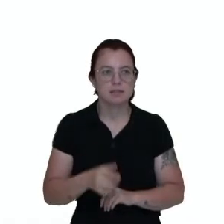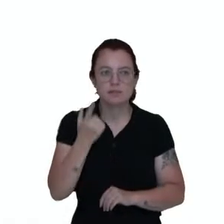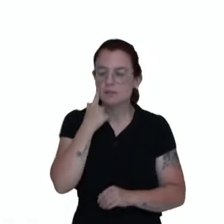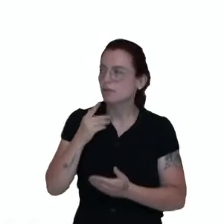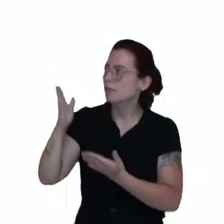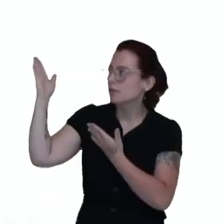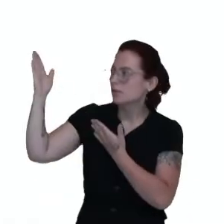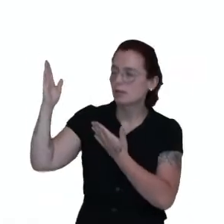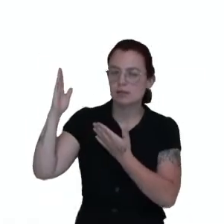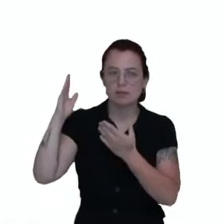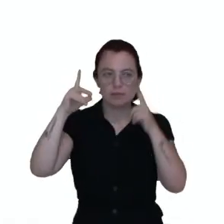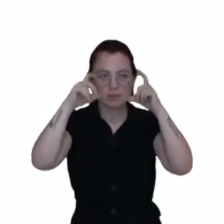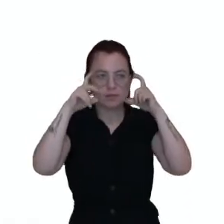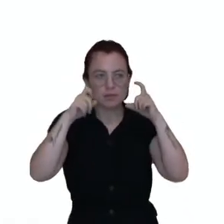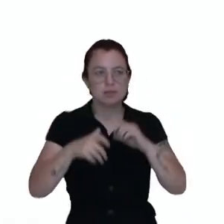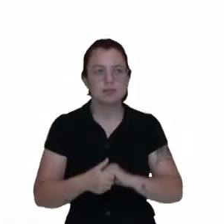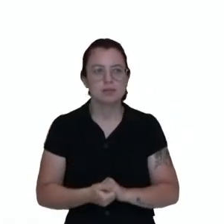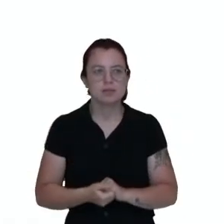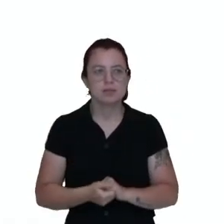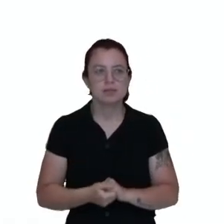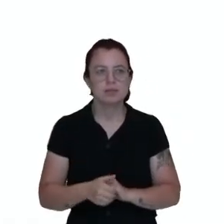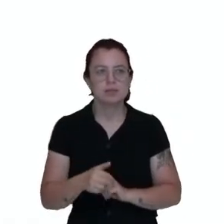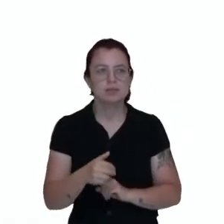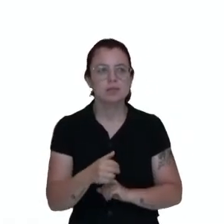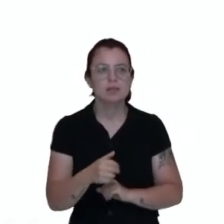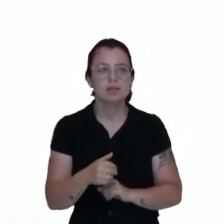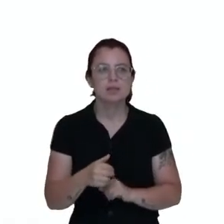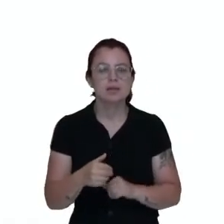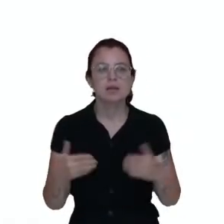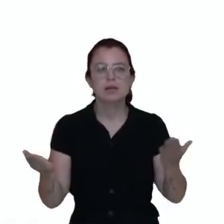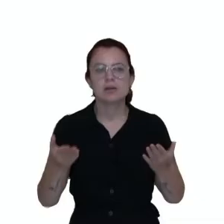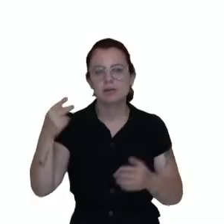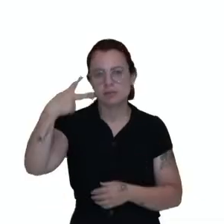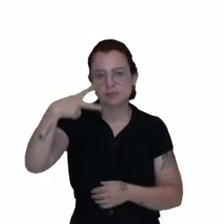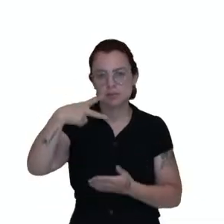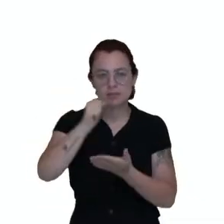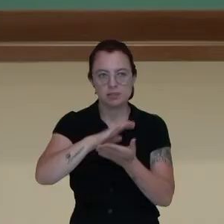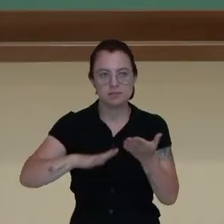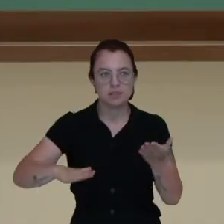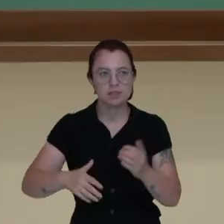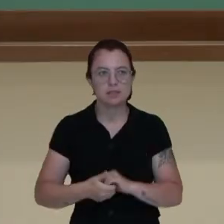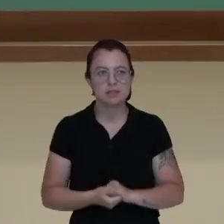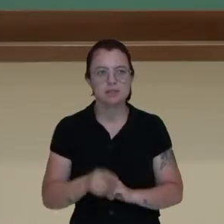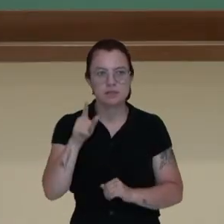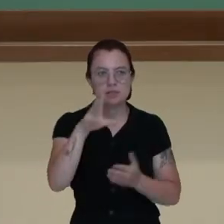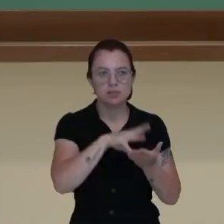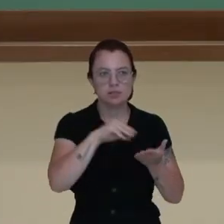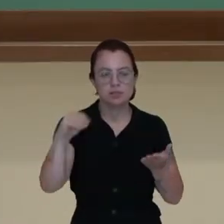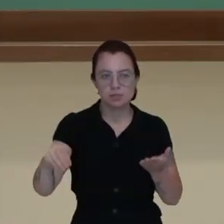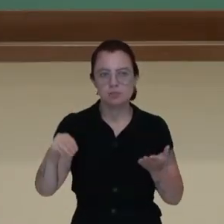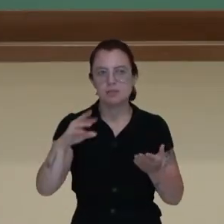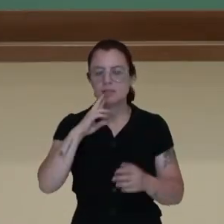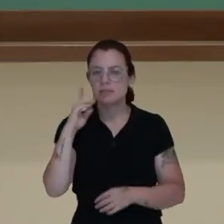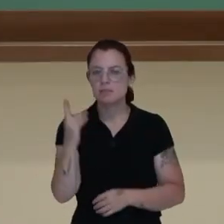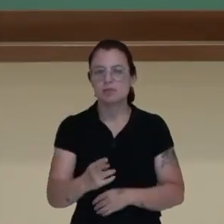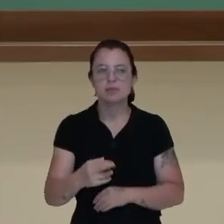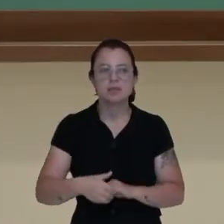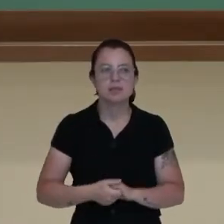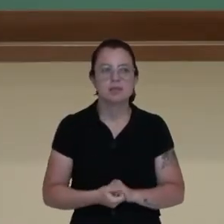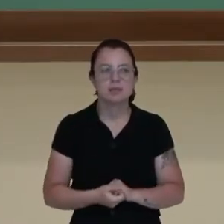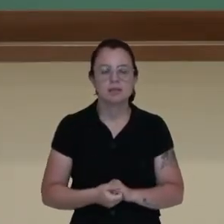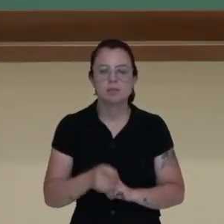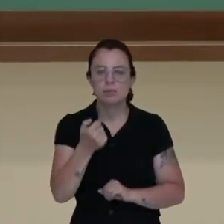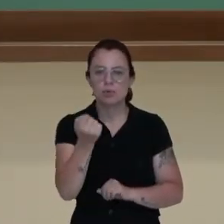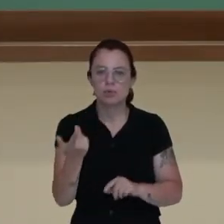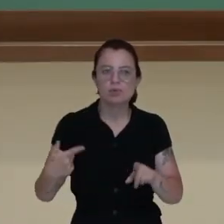do Getúlio Vargas com o João Pessoa. E chegamos à nossa atividade. Quero que vocês copiem, respondam no caderno e nós